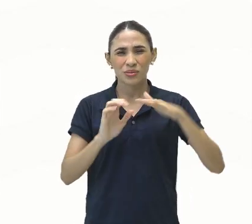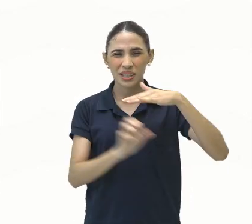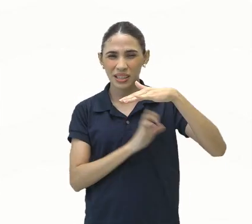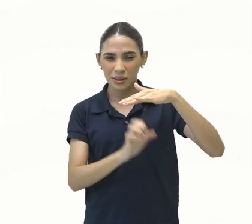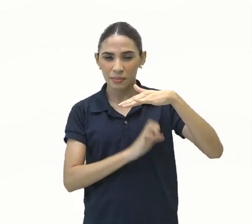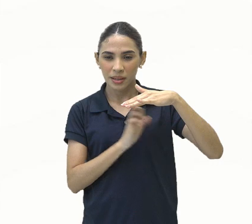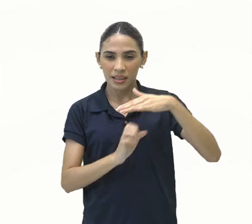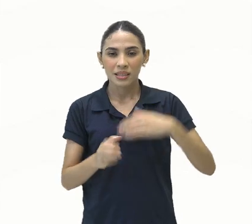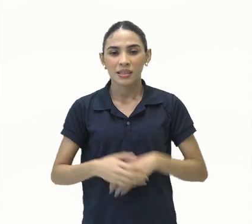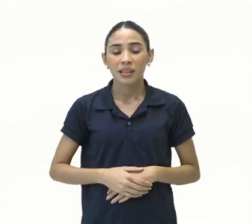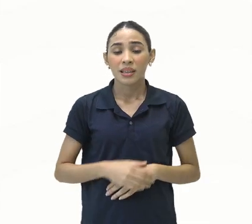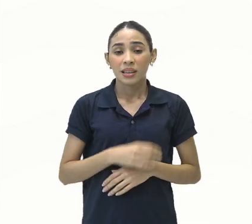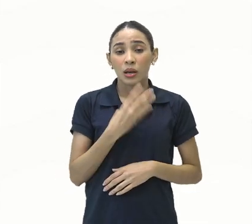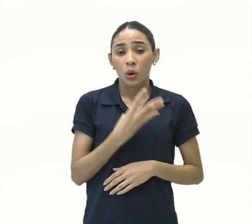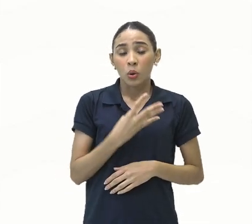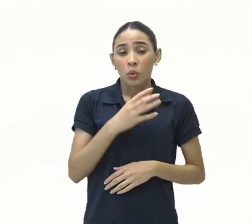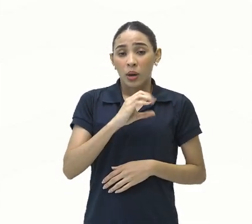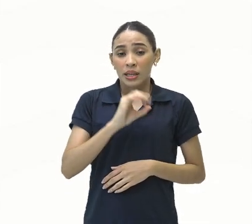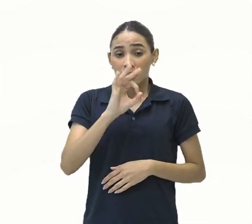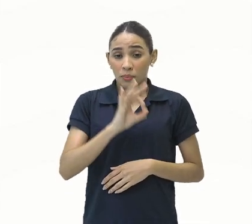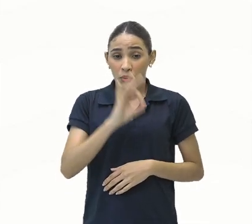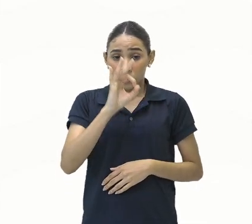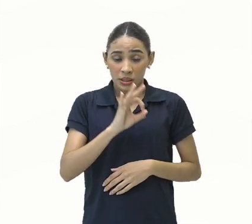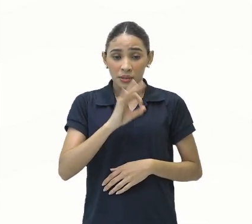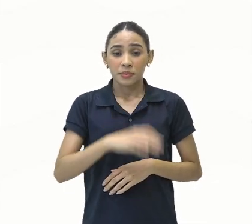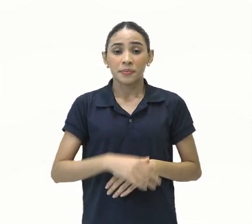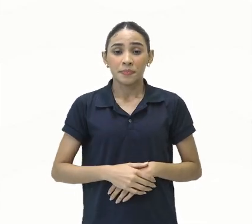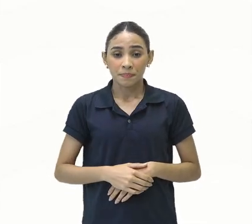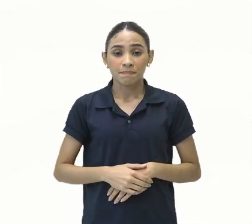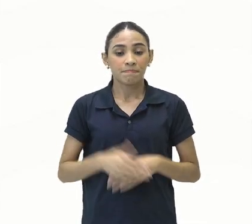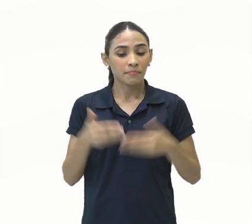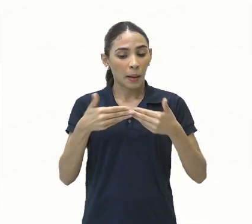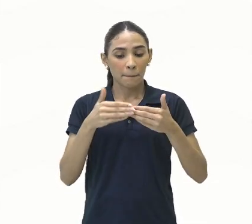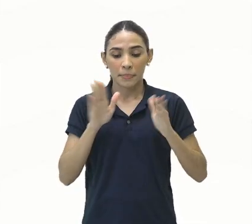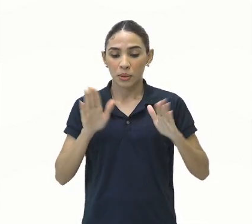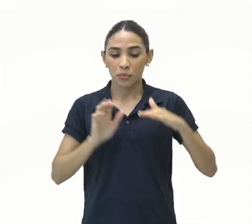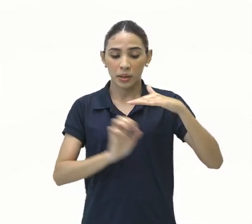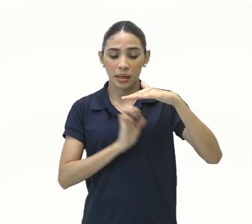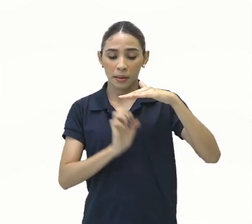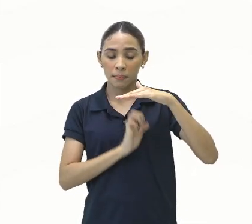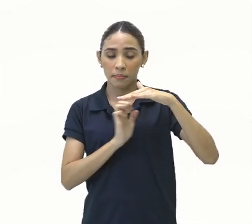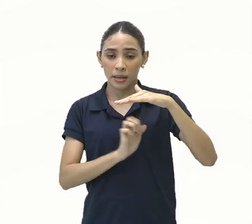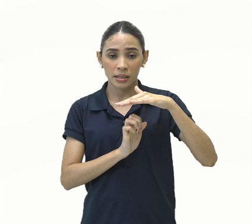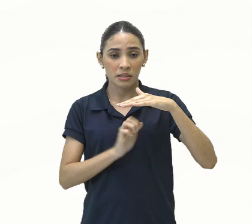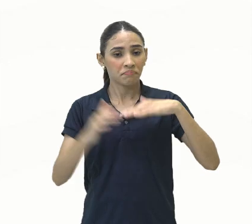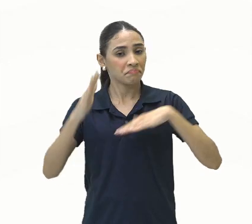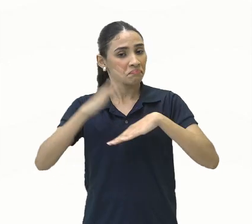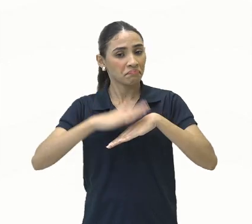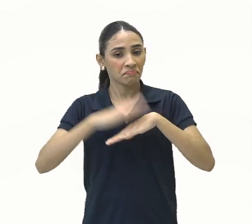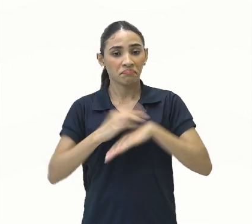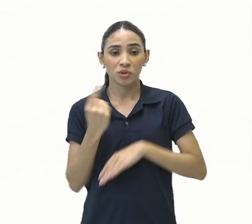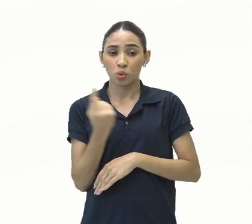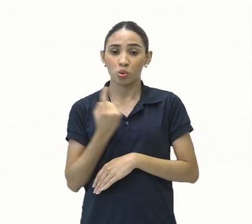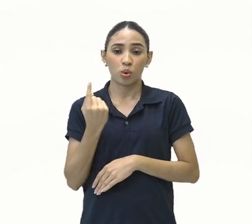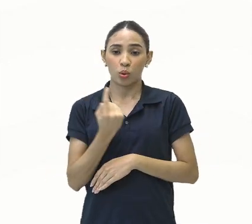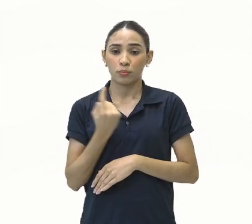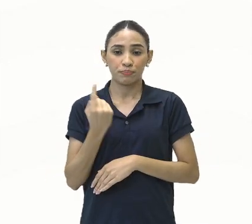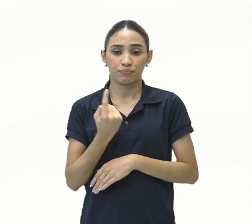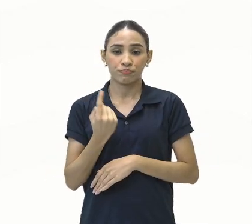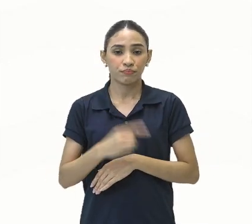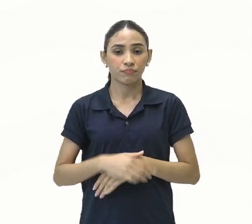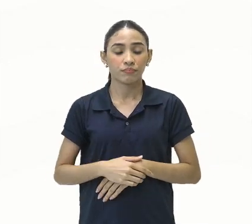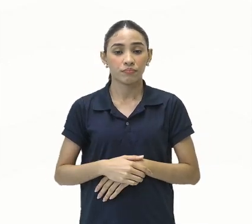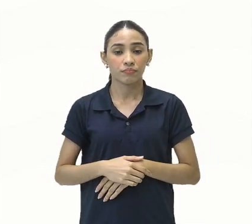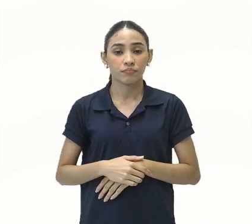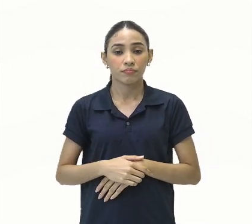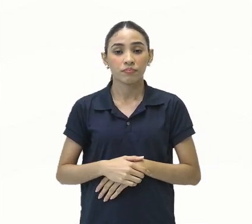em torno ali de 40% dessas pessoas estão ali, abriram um negócio e estão fazendo por conta própria mesmo, sem empregado. Né? Enquanto